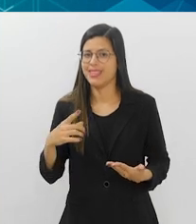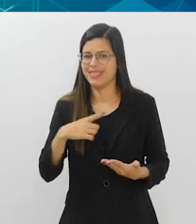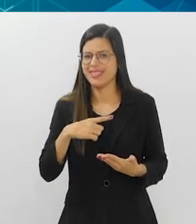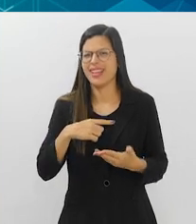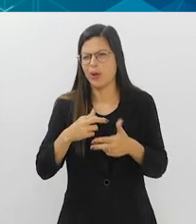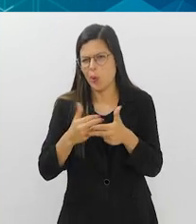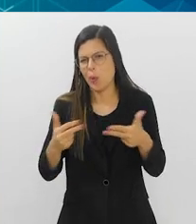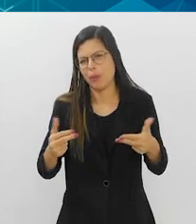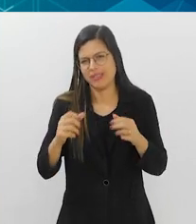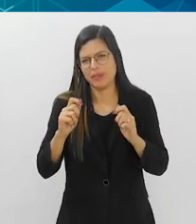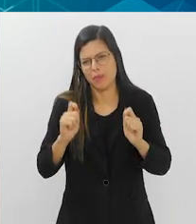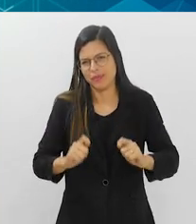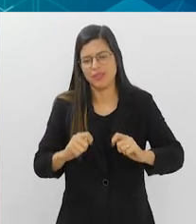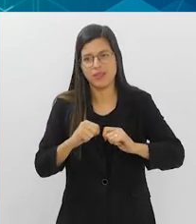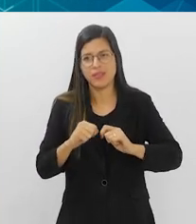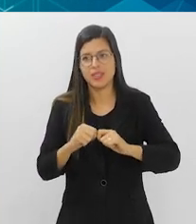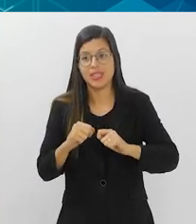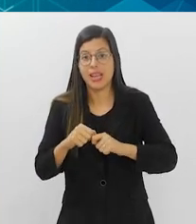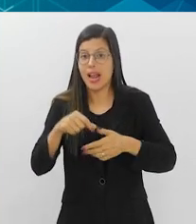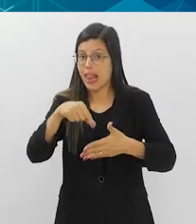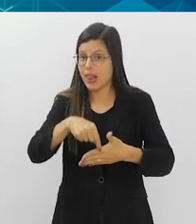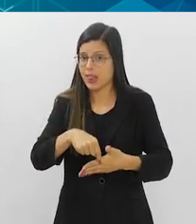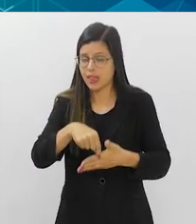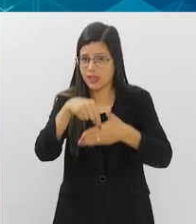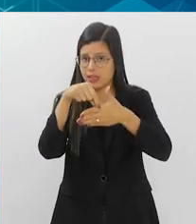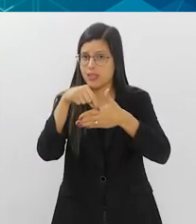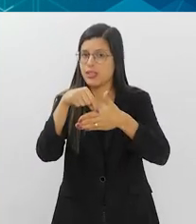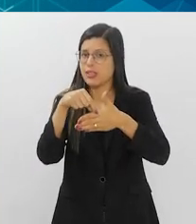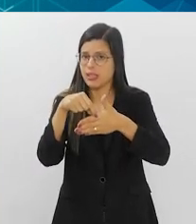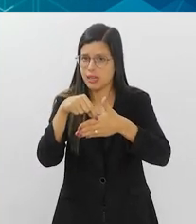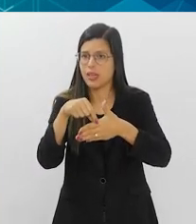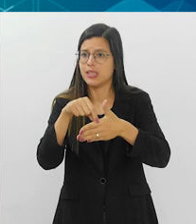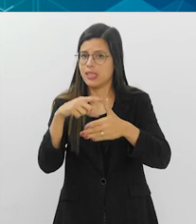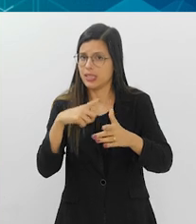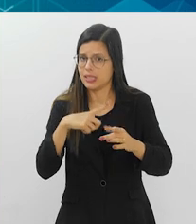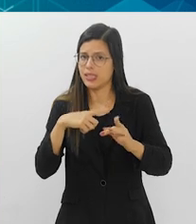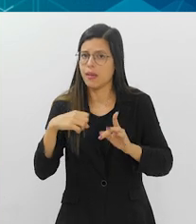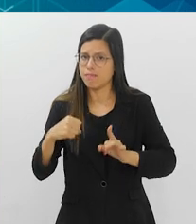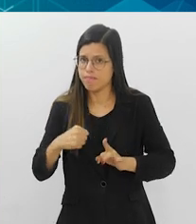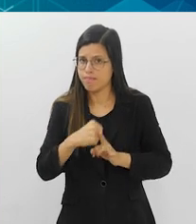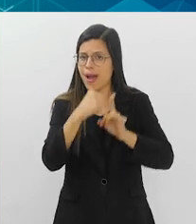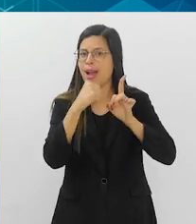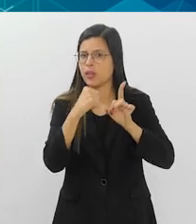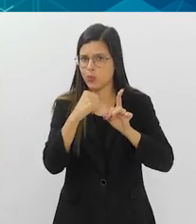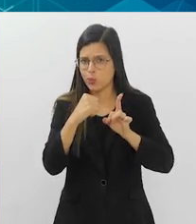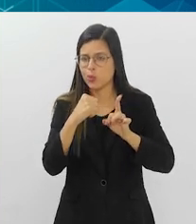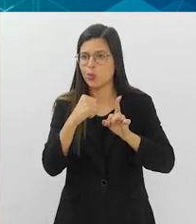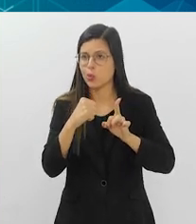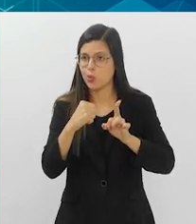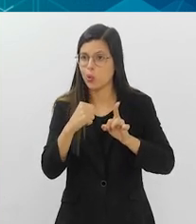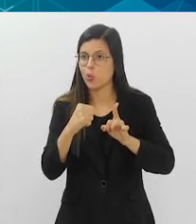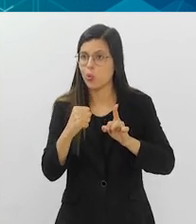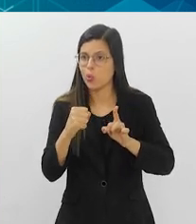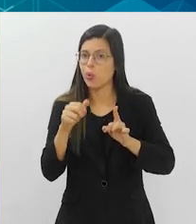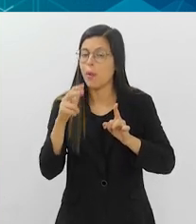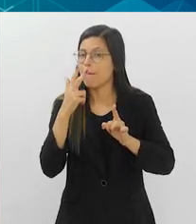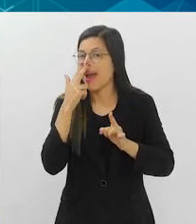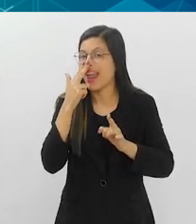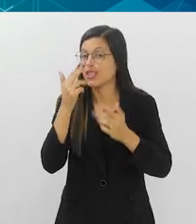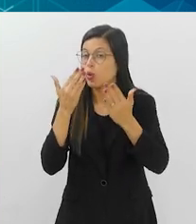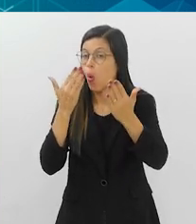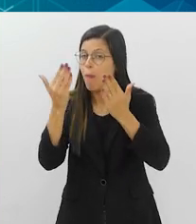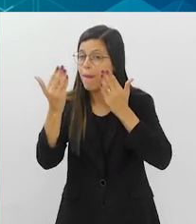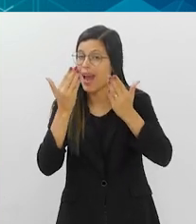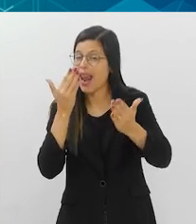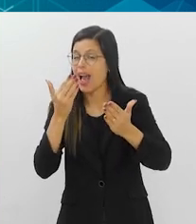Realmente, tem muitas coisas que podem ser feitas. A liderança tem um impacto tão grande quanto o nosso cônjuge na